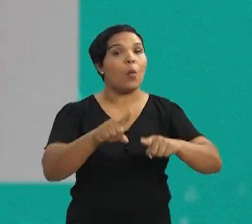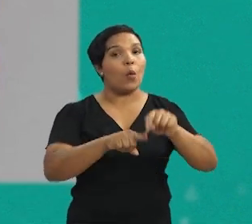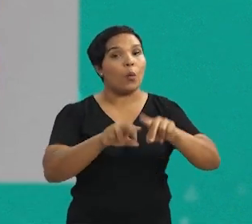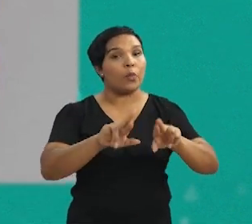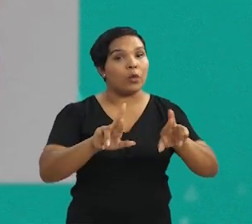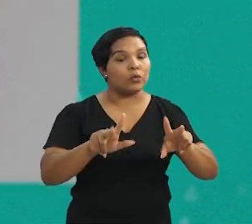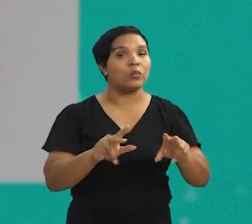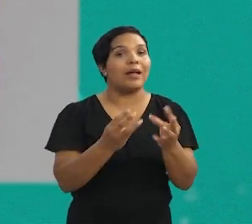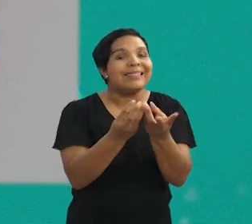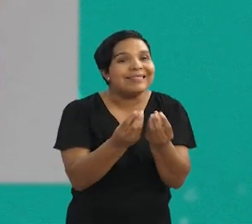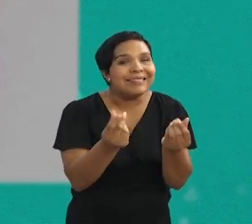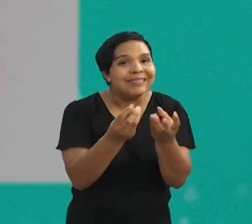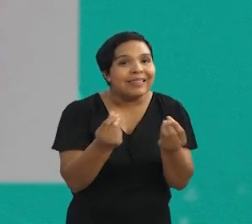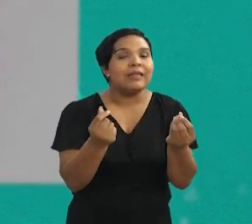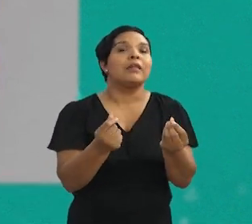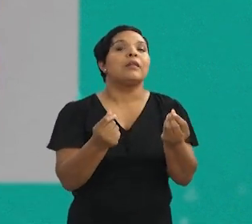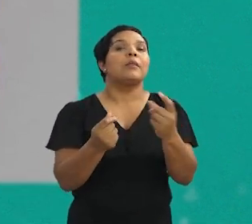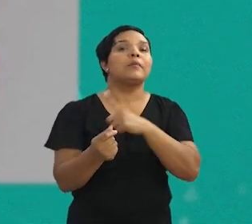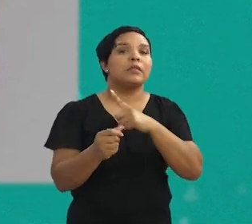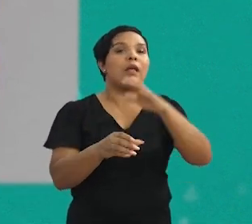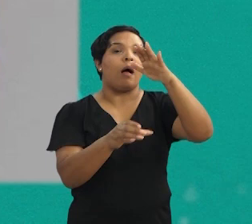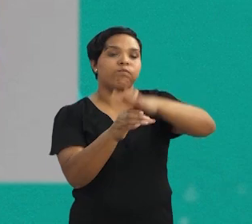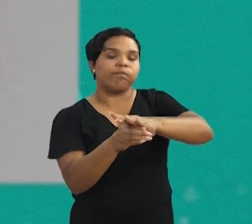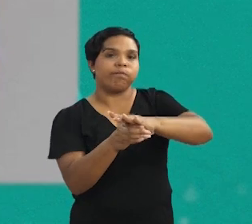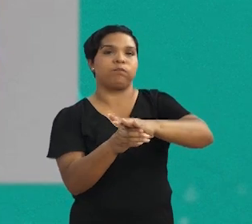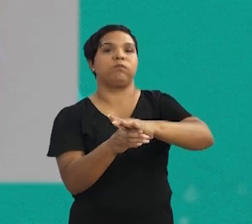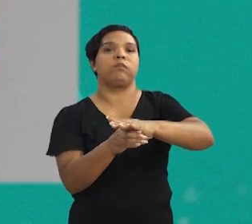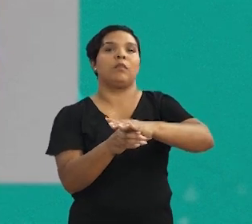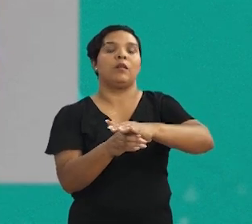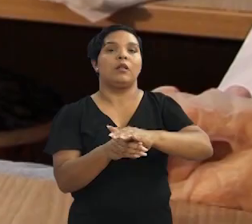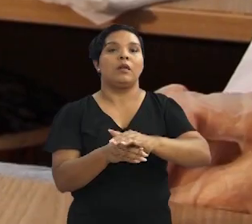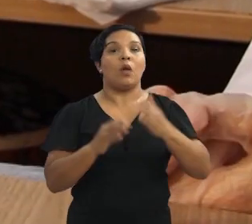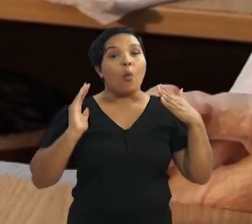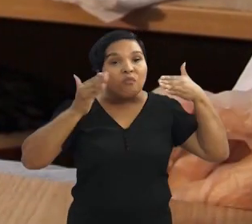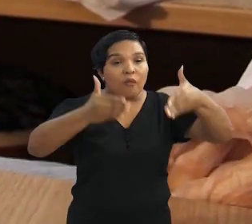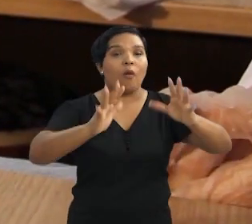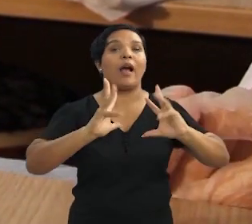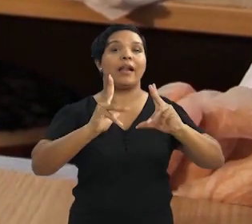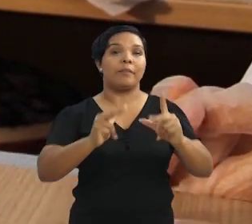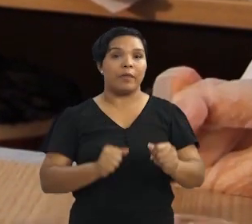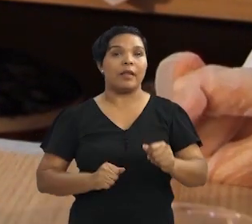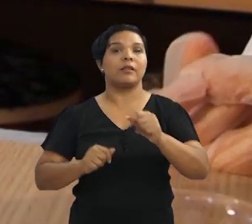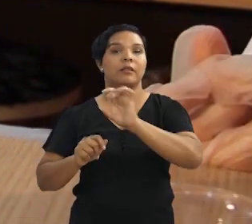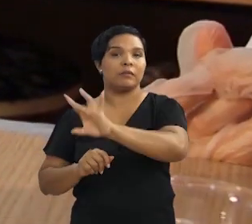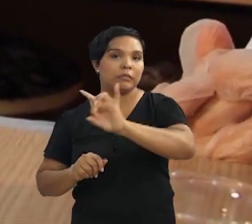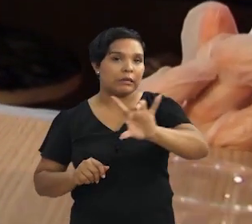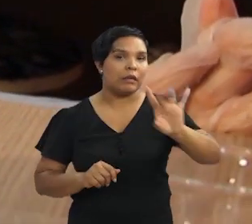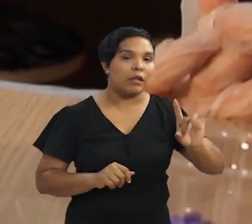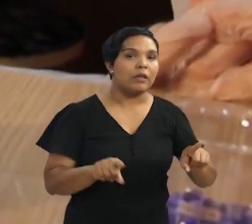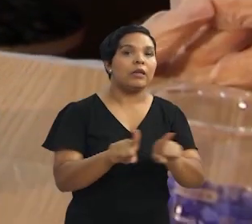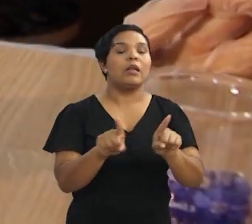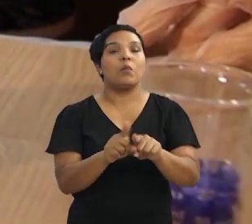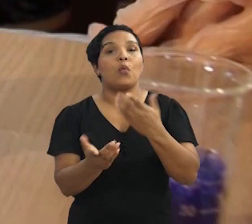sílica gel, ela acabou oxidando mesmo com a vedação. Então o foco foi basicamente a limpeza dessas